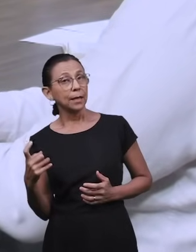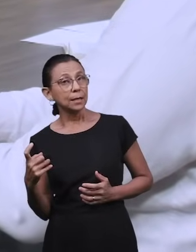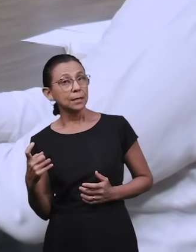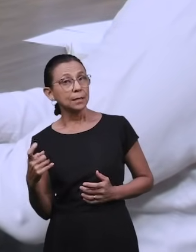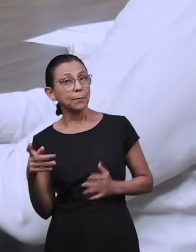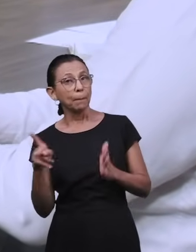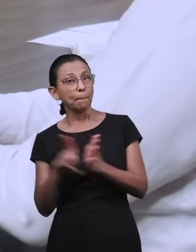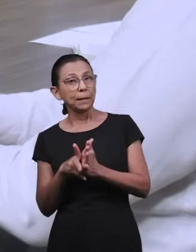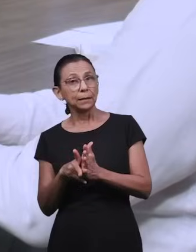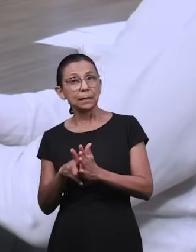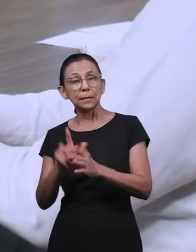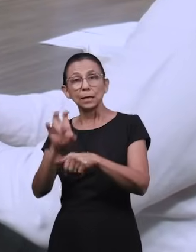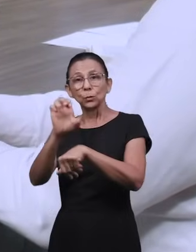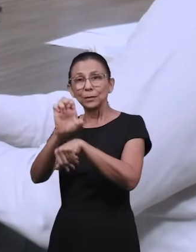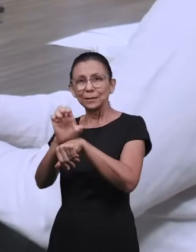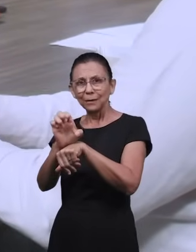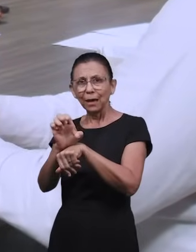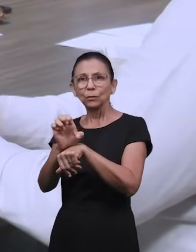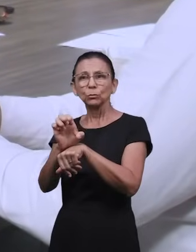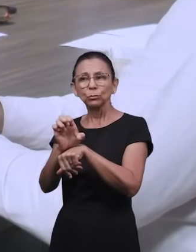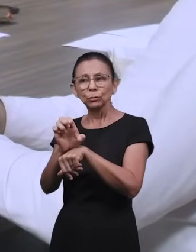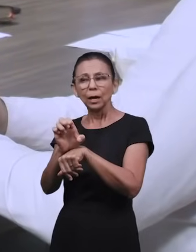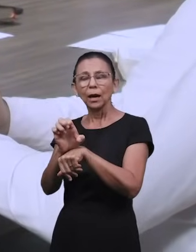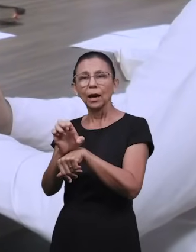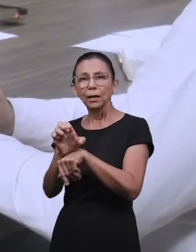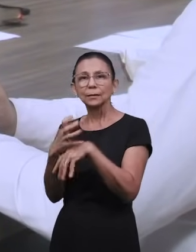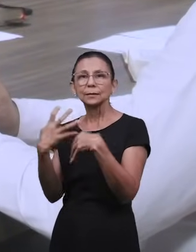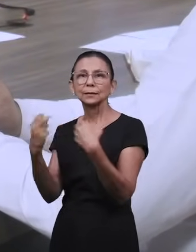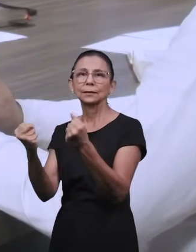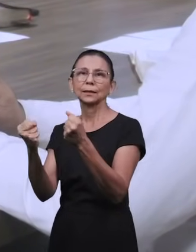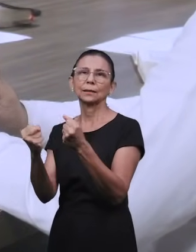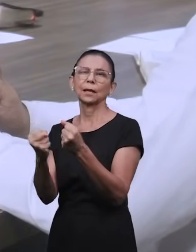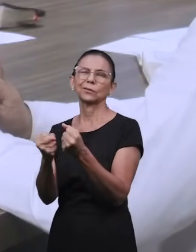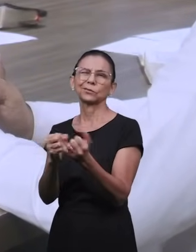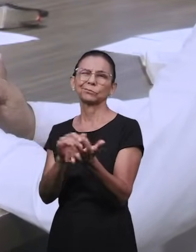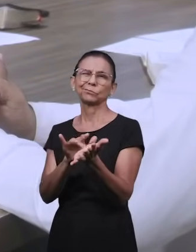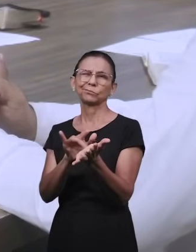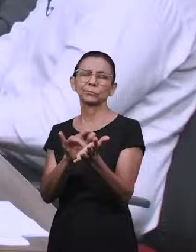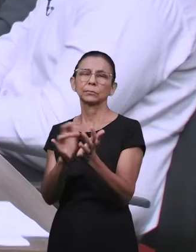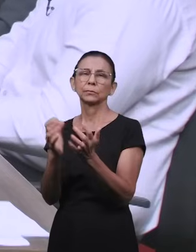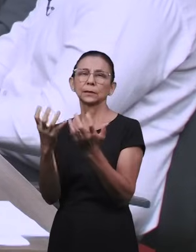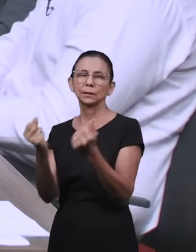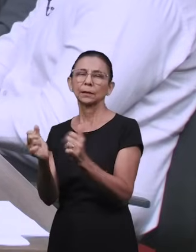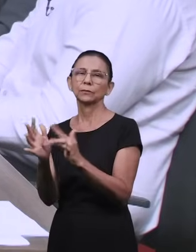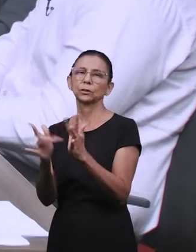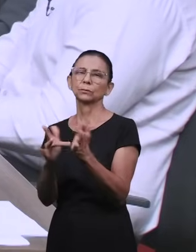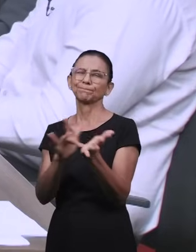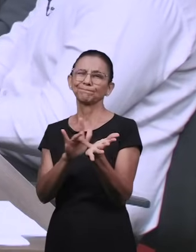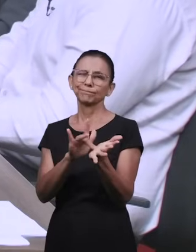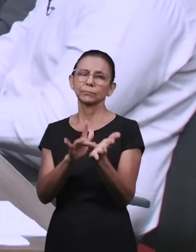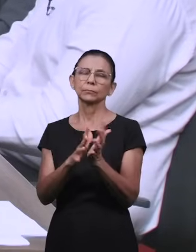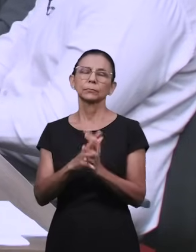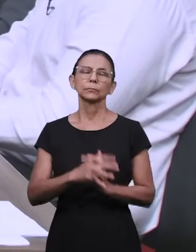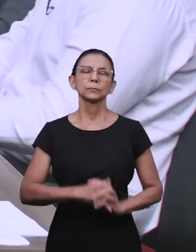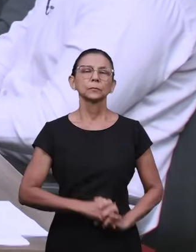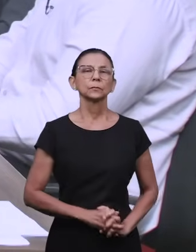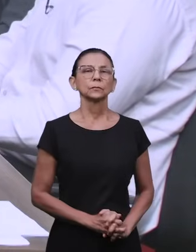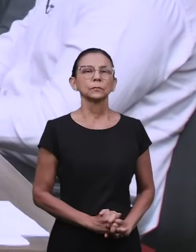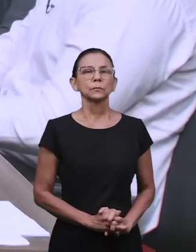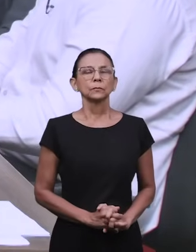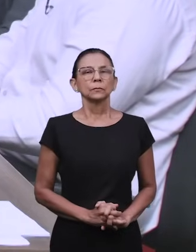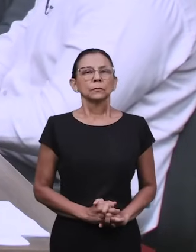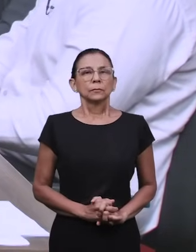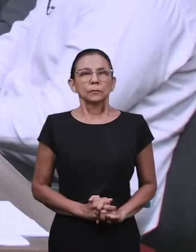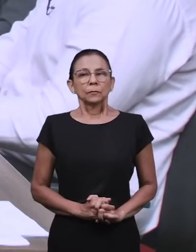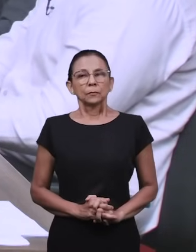por uma questão de estar inserido num contexto social. Um ponto que eu queria destacar dessa explanação histórica que o